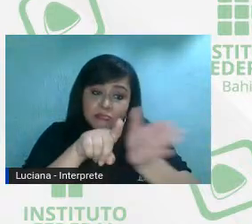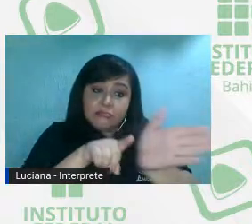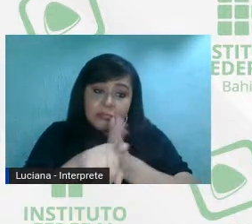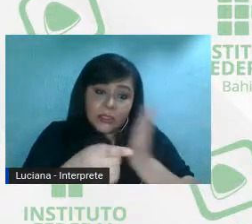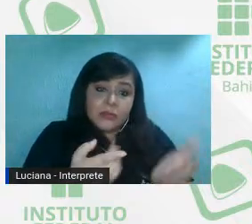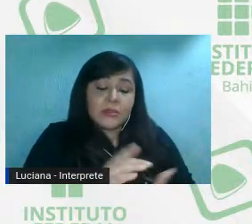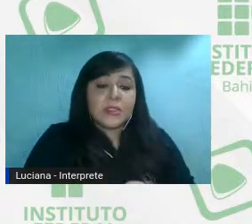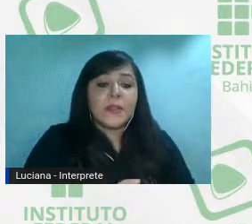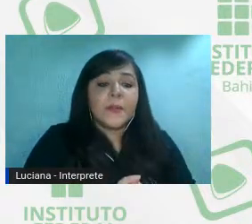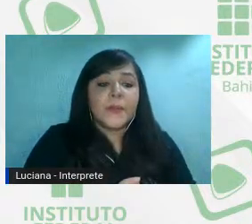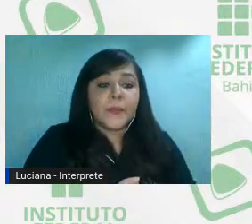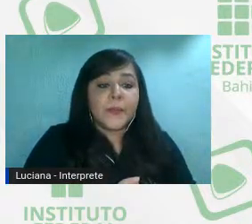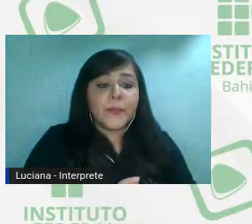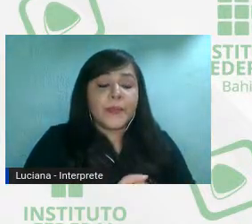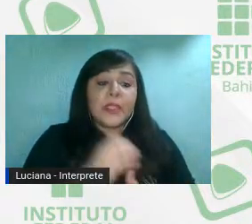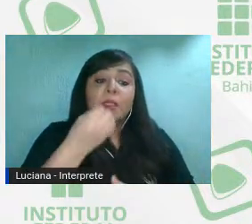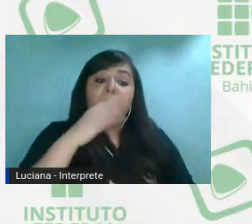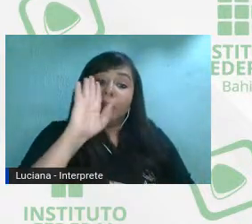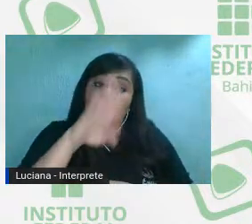Boa tarde, professor.